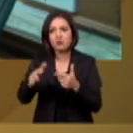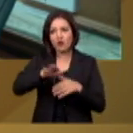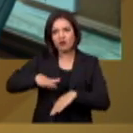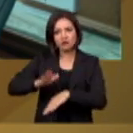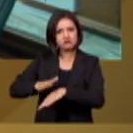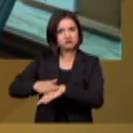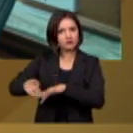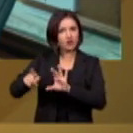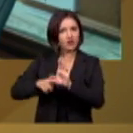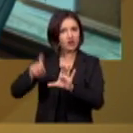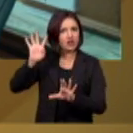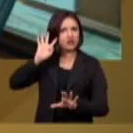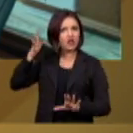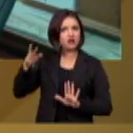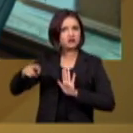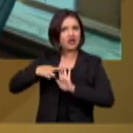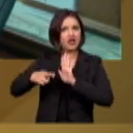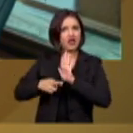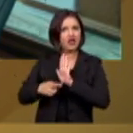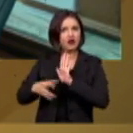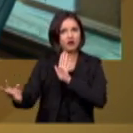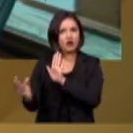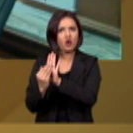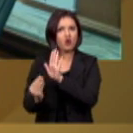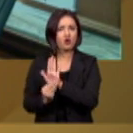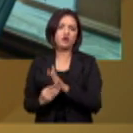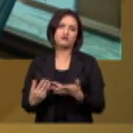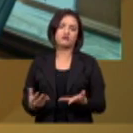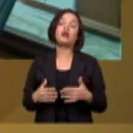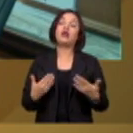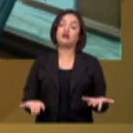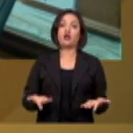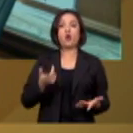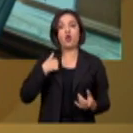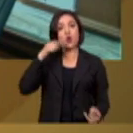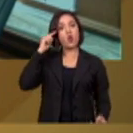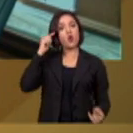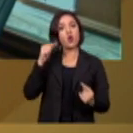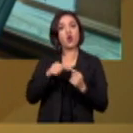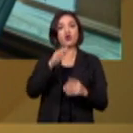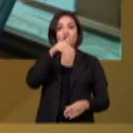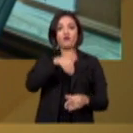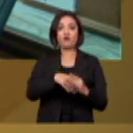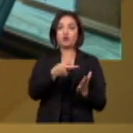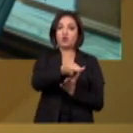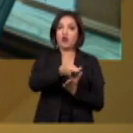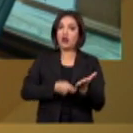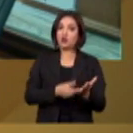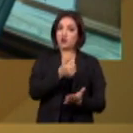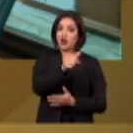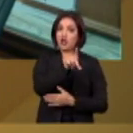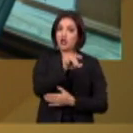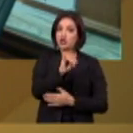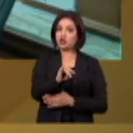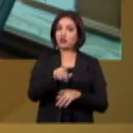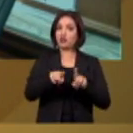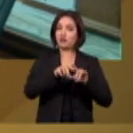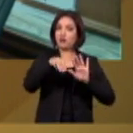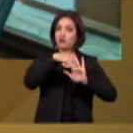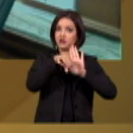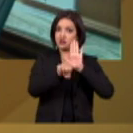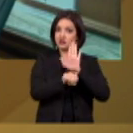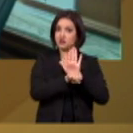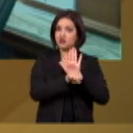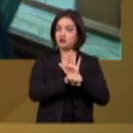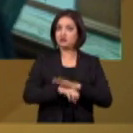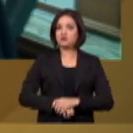o voto do relator magia e também não mandado de